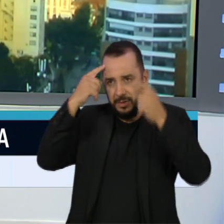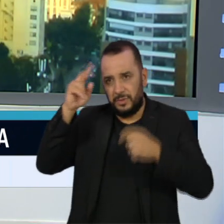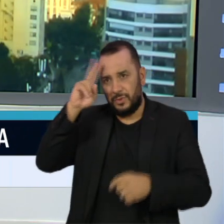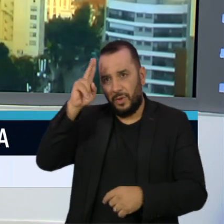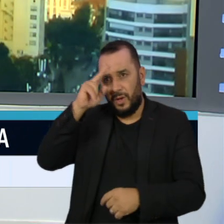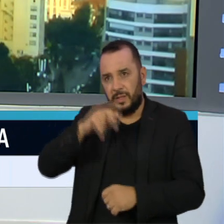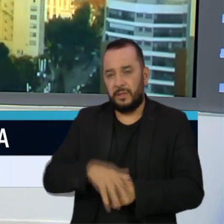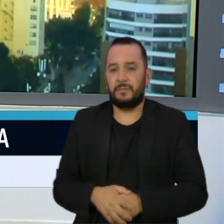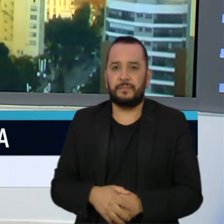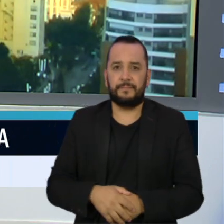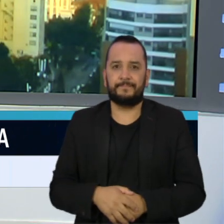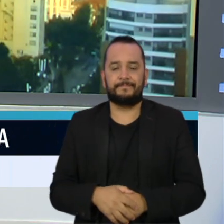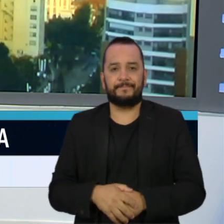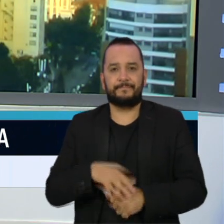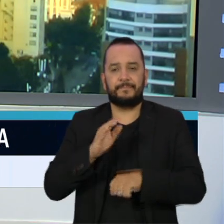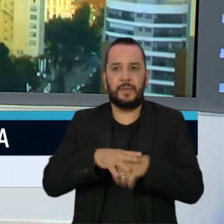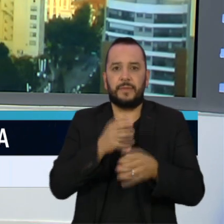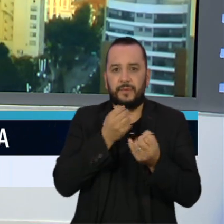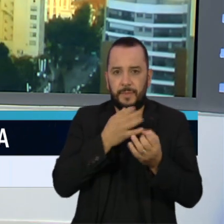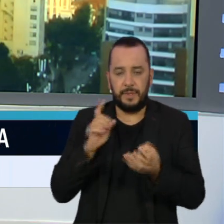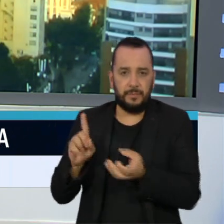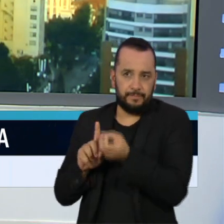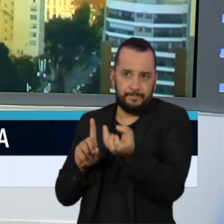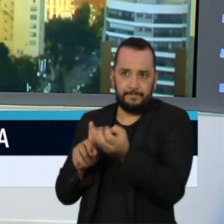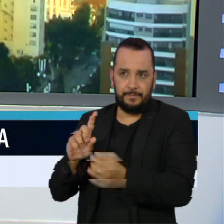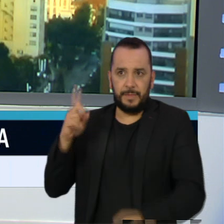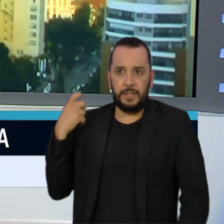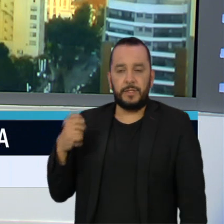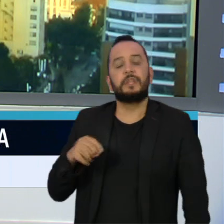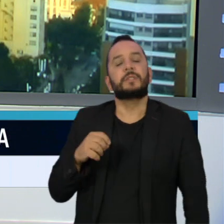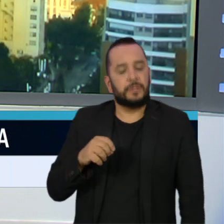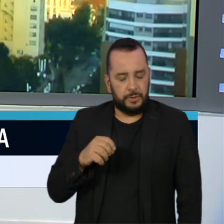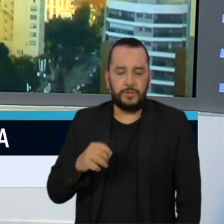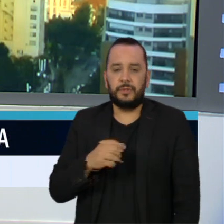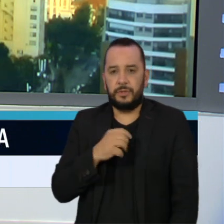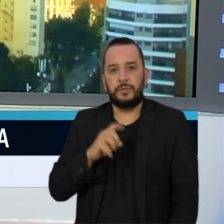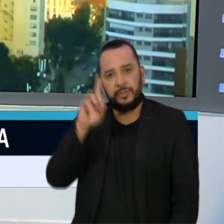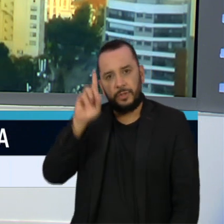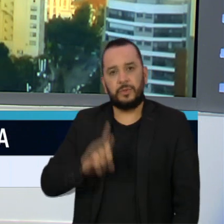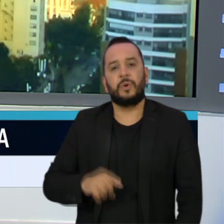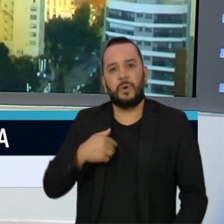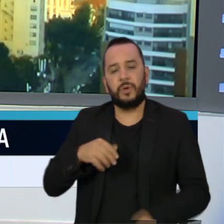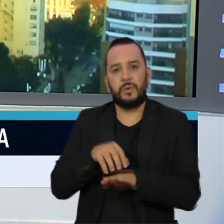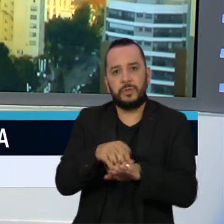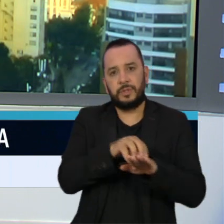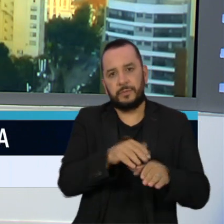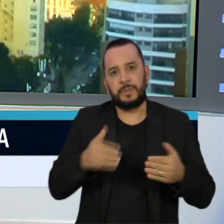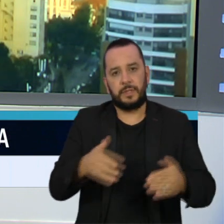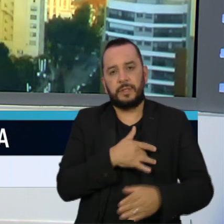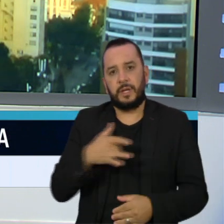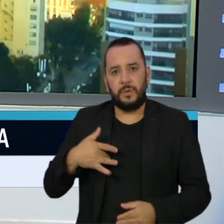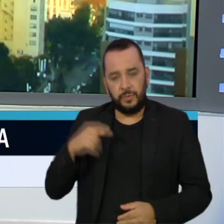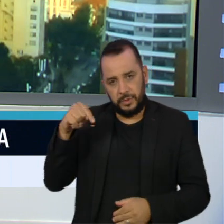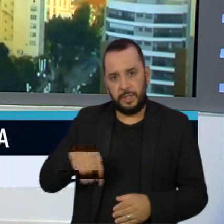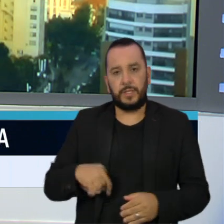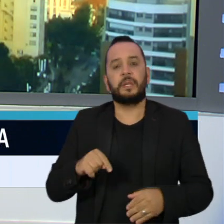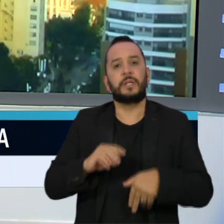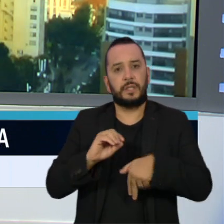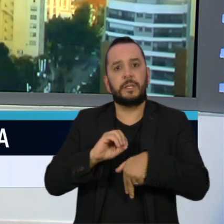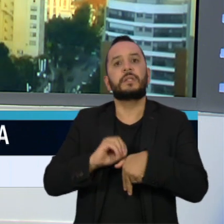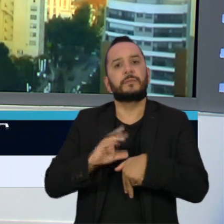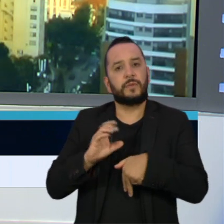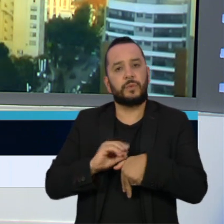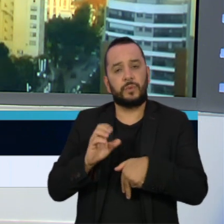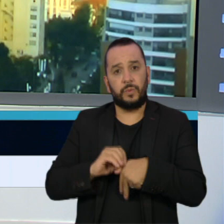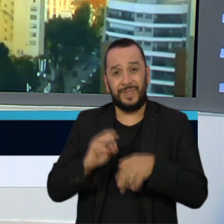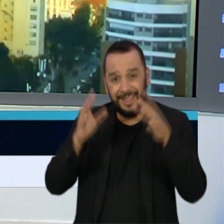nós voltamos com mais informações sobre o depoimento do ex-diretor de logística do Ministério da Saúde Roberto Dias ao longo da nossa programação EA